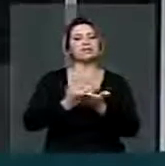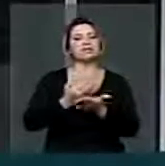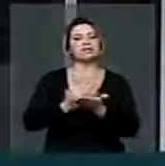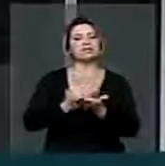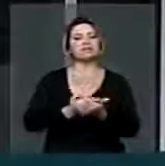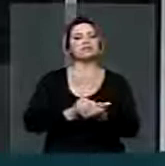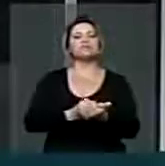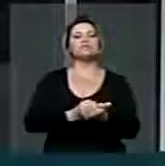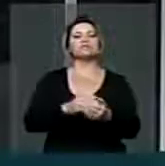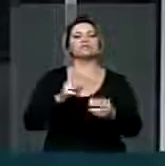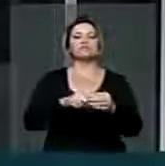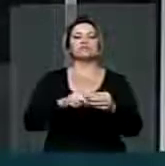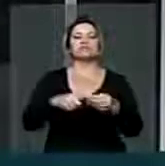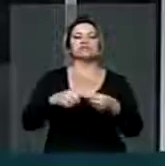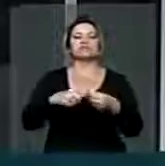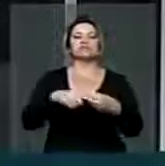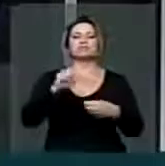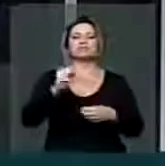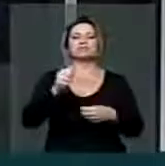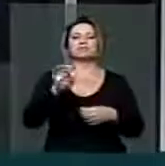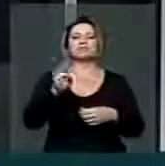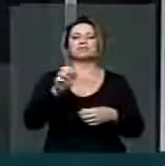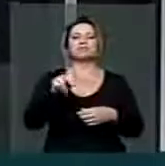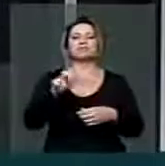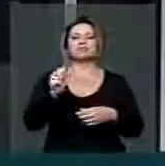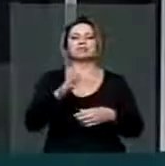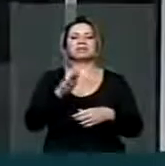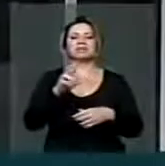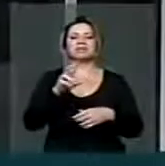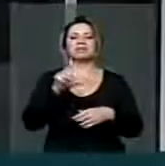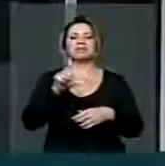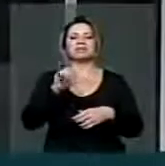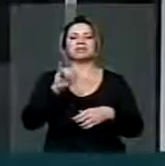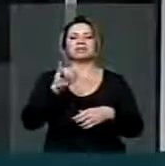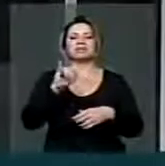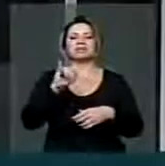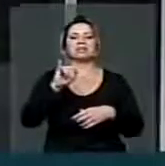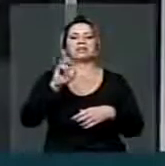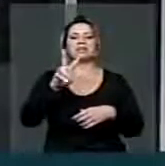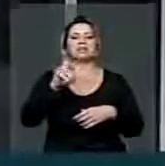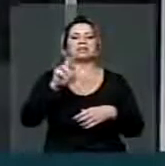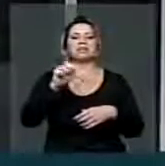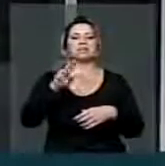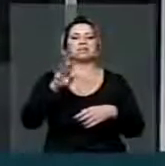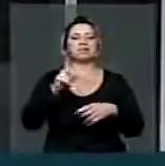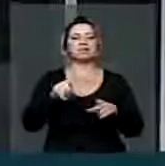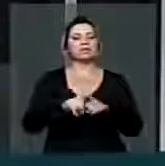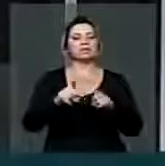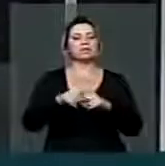Santana do Livramento, que no dia 7 de julho, portanto ontem, completou 100 anos.